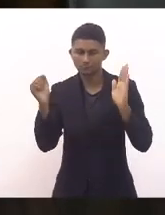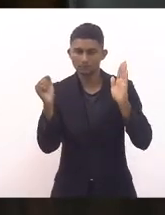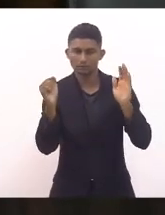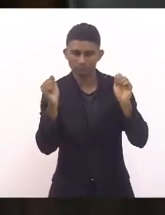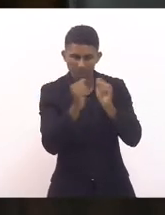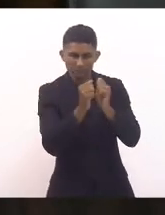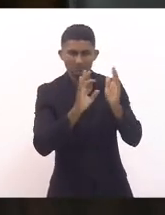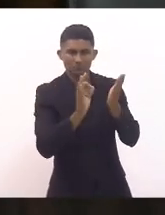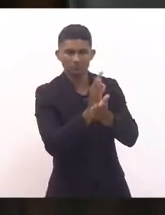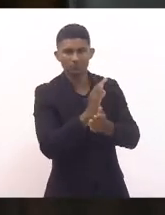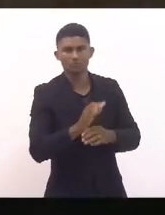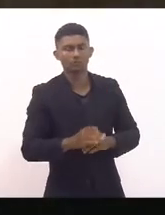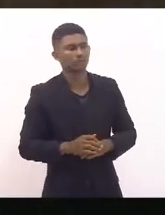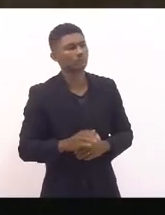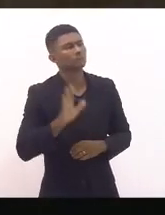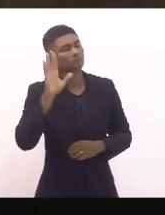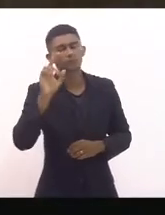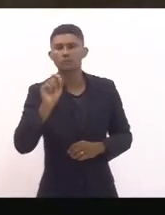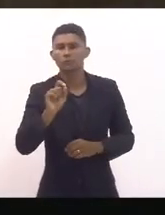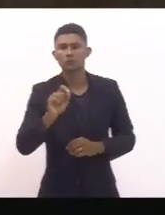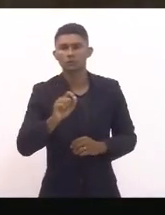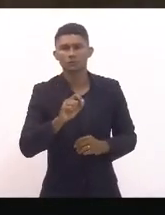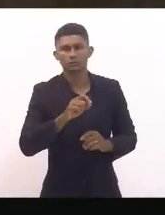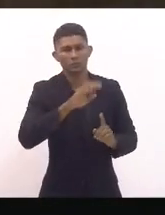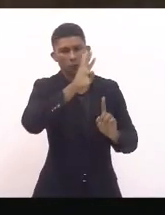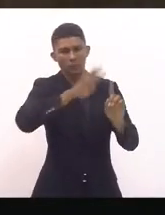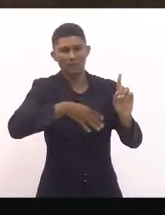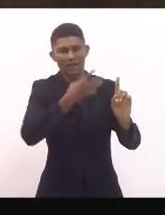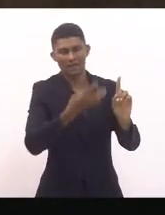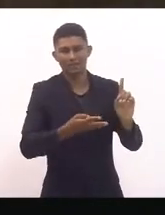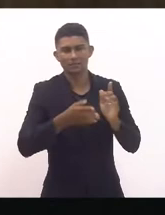Apenas uma observação em homenagem ao PDT,